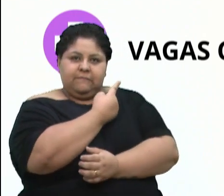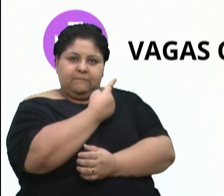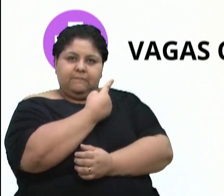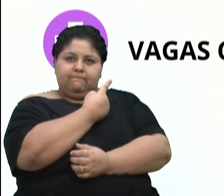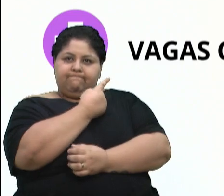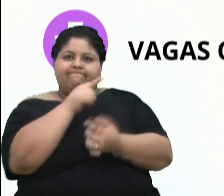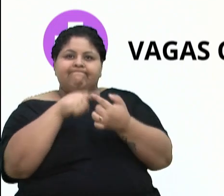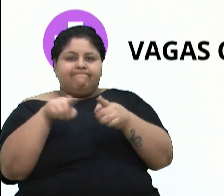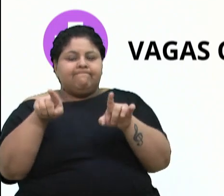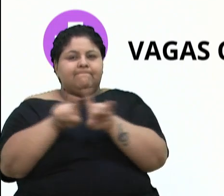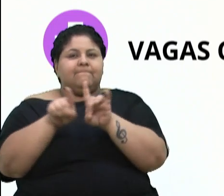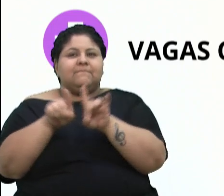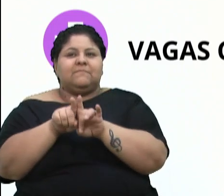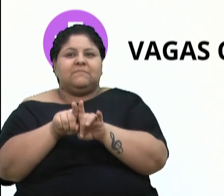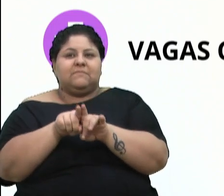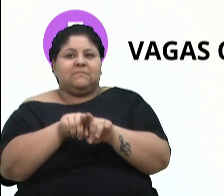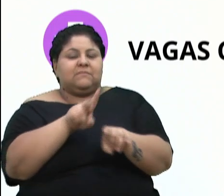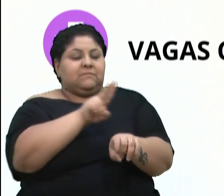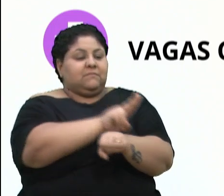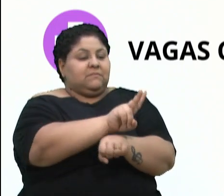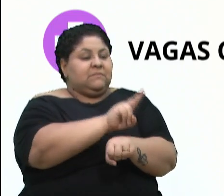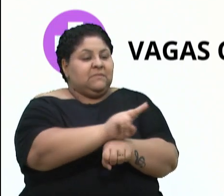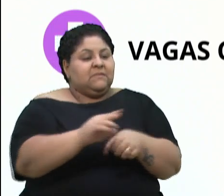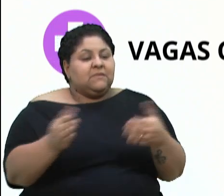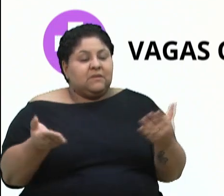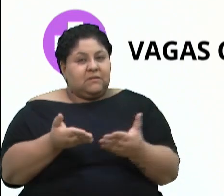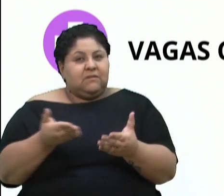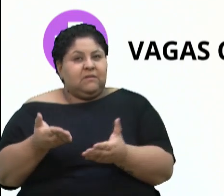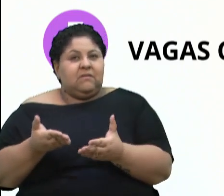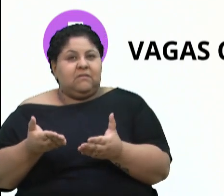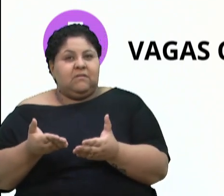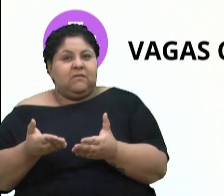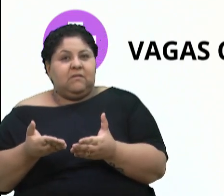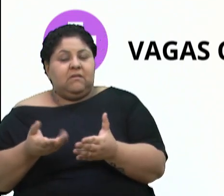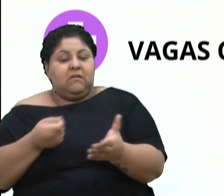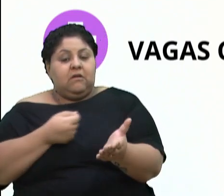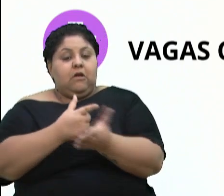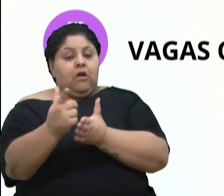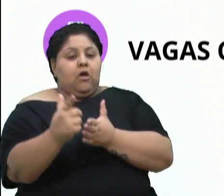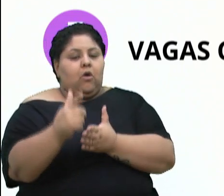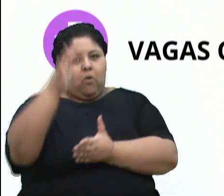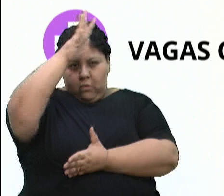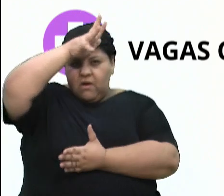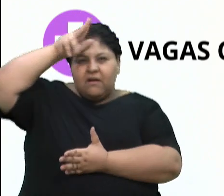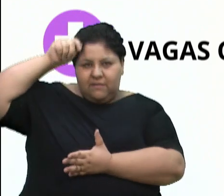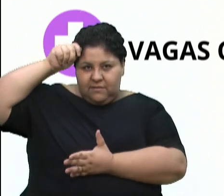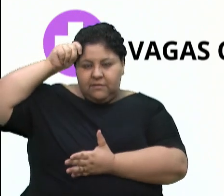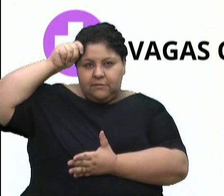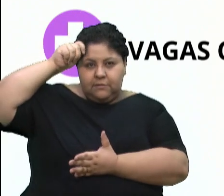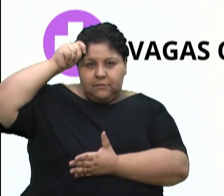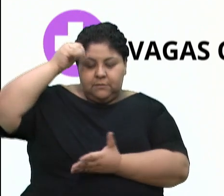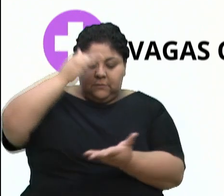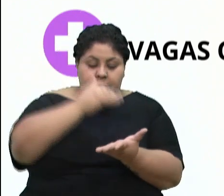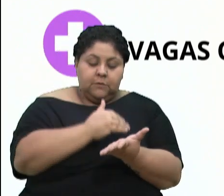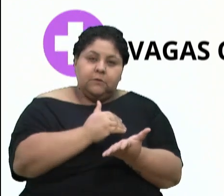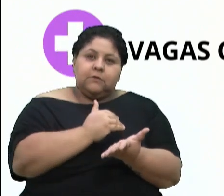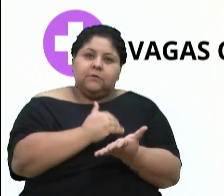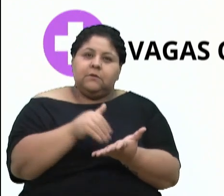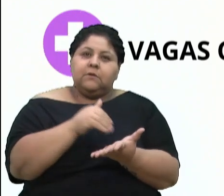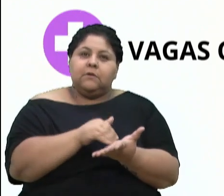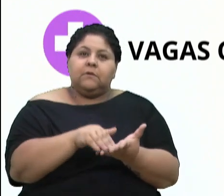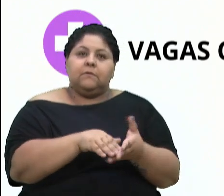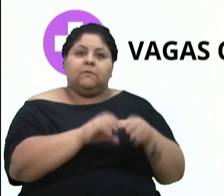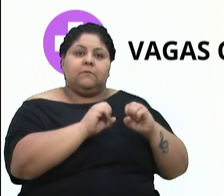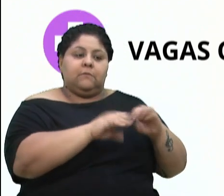mas também tem as vagas que agora vão ser compradas pelo município, né? O secretário da Educação